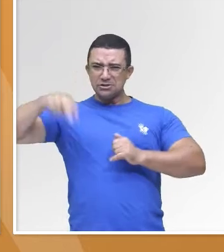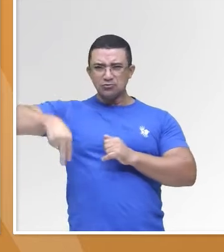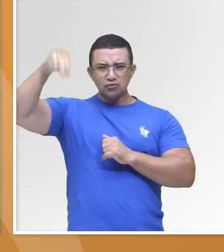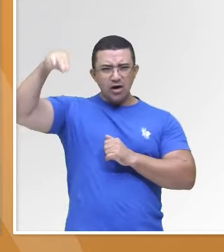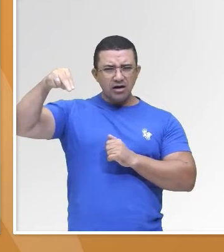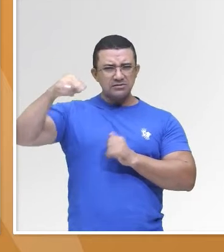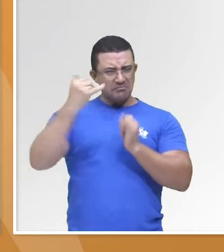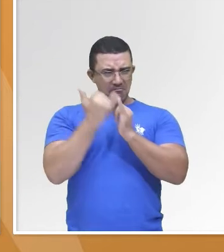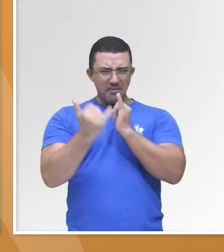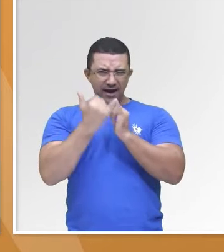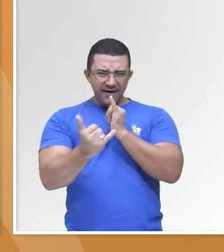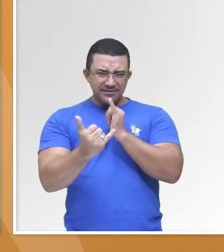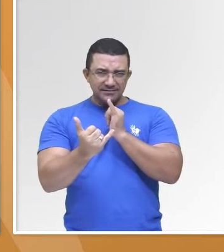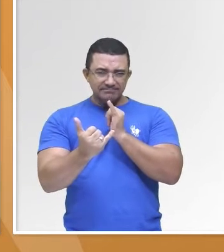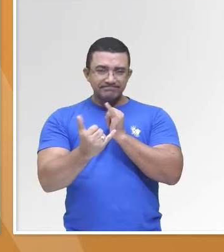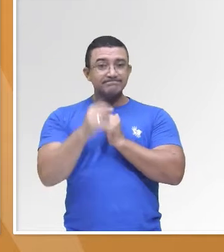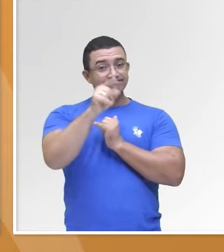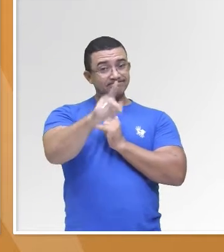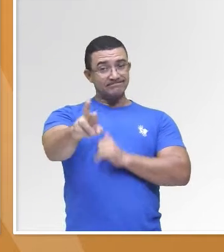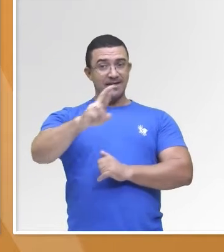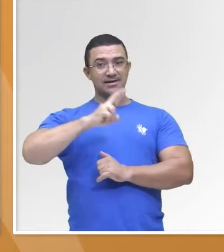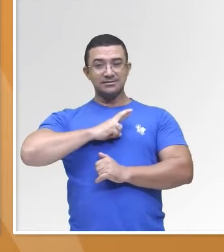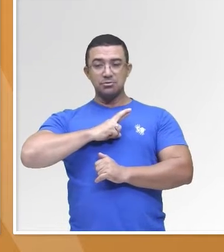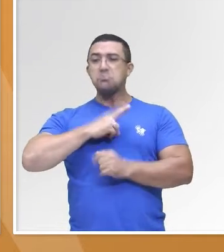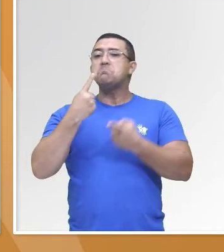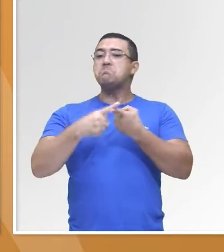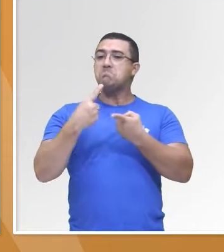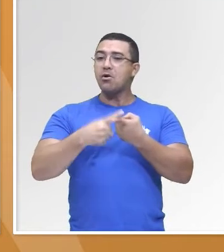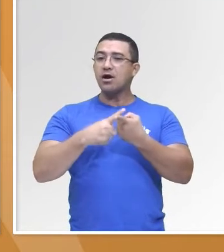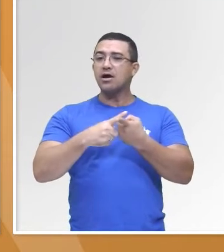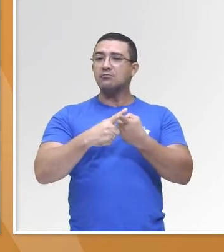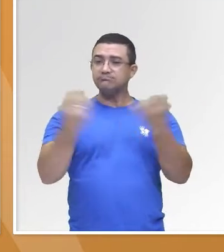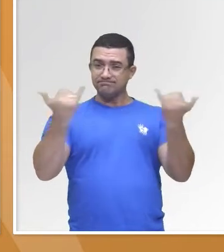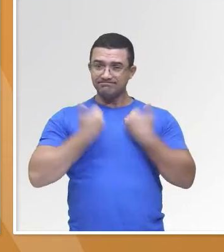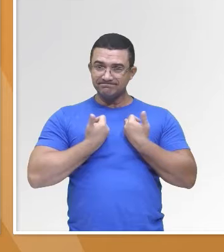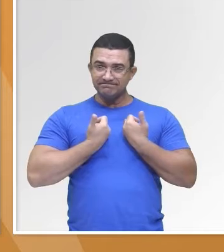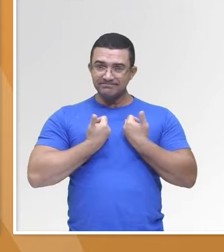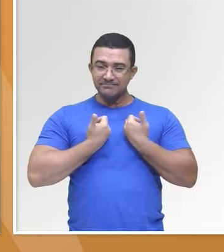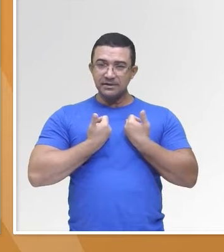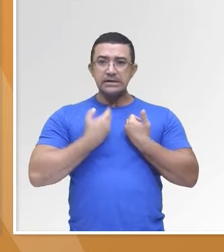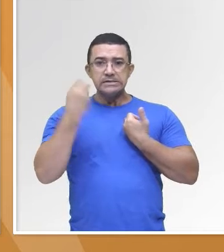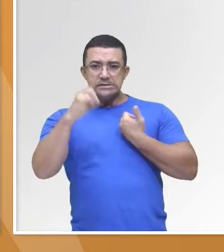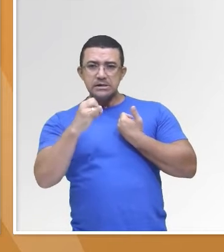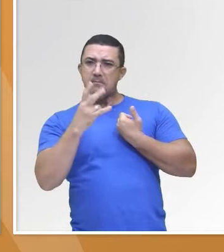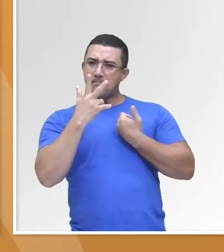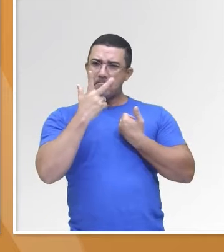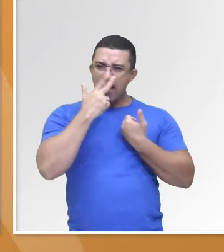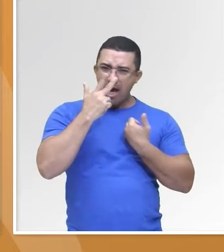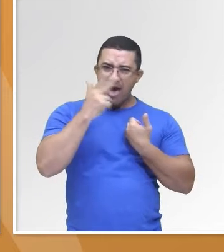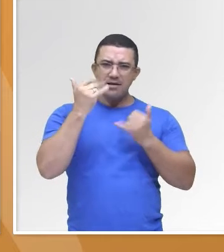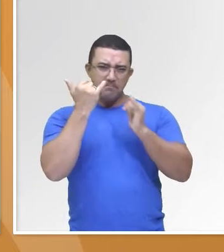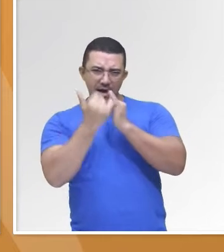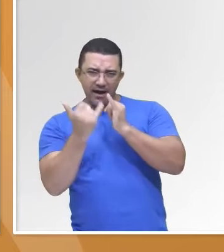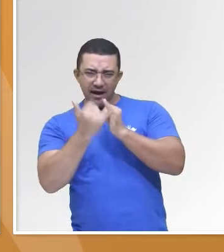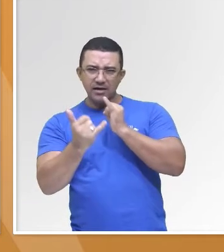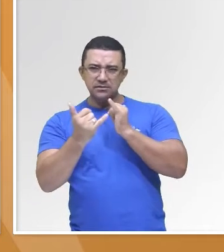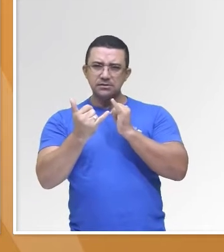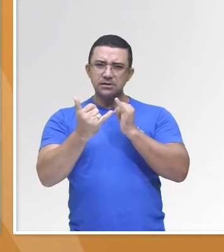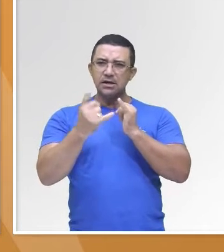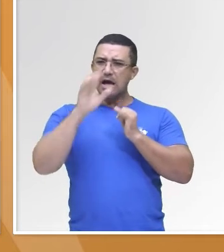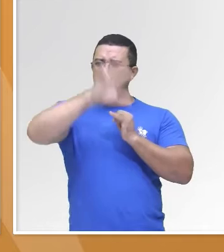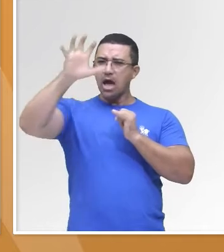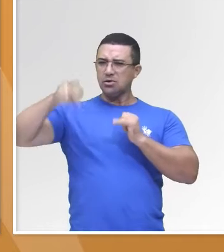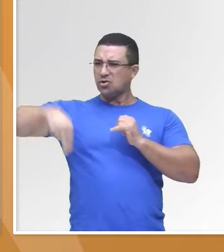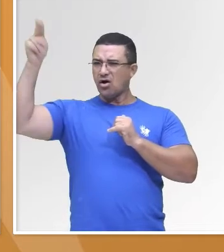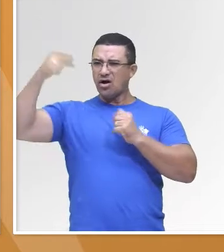norte, tá? Justifique, tá? É sim, porque você acha que se assemelha? É sim, justifica. Ah, você acha que não tem